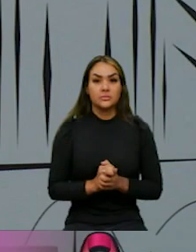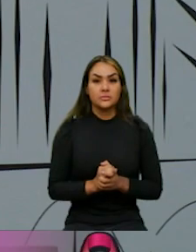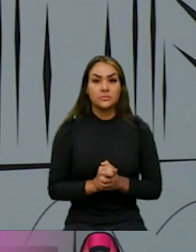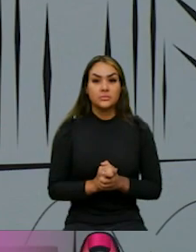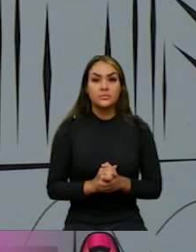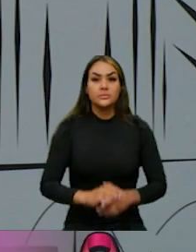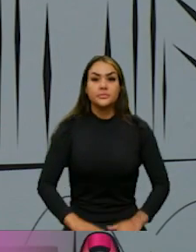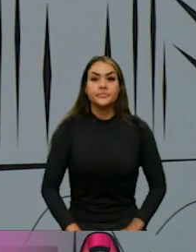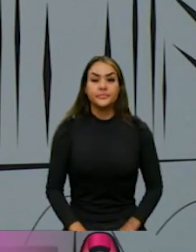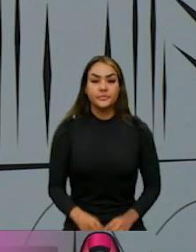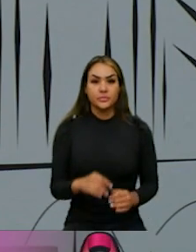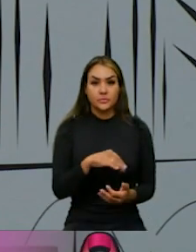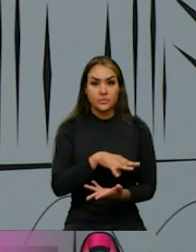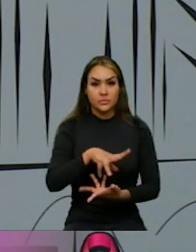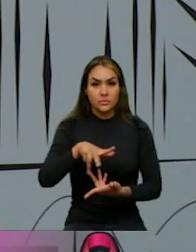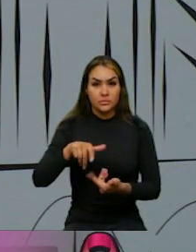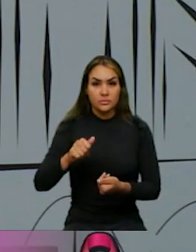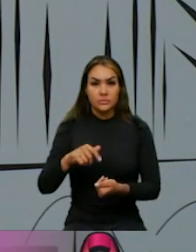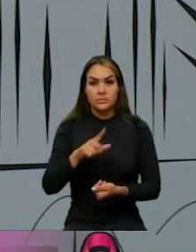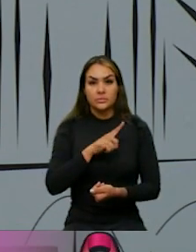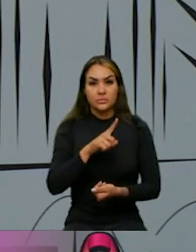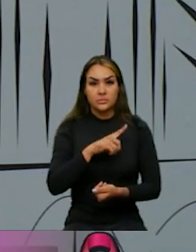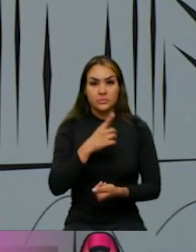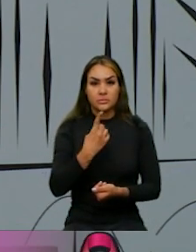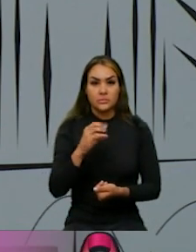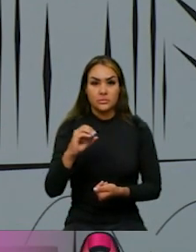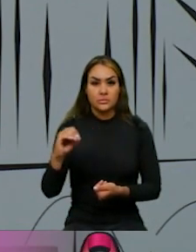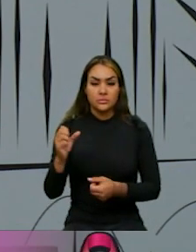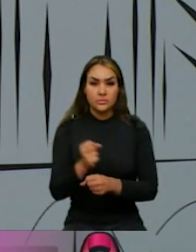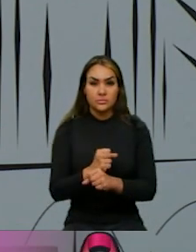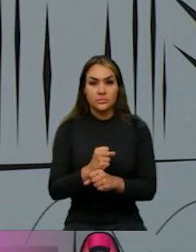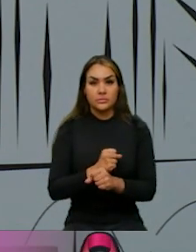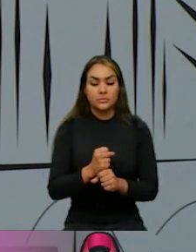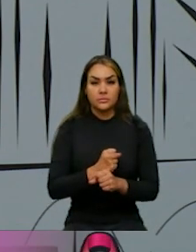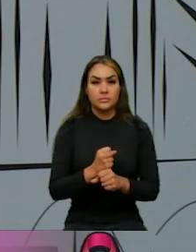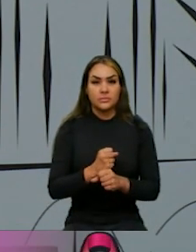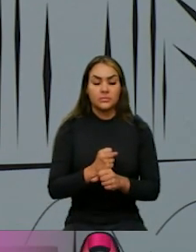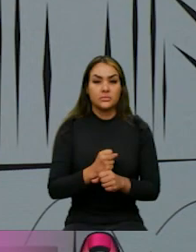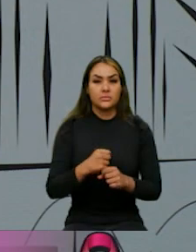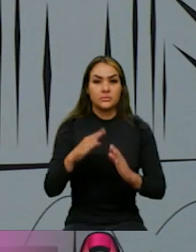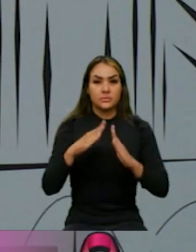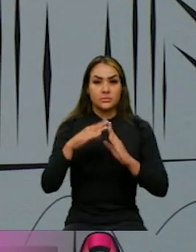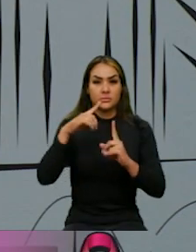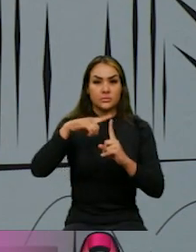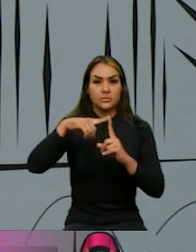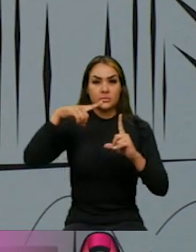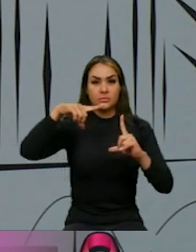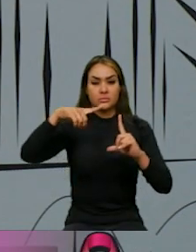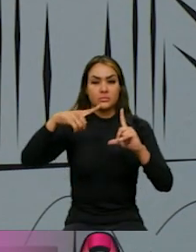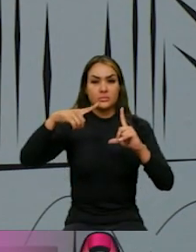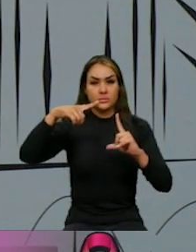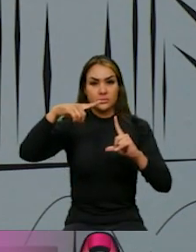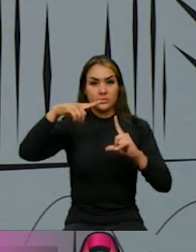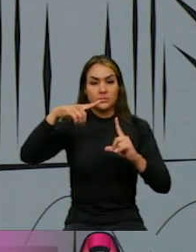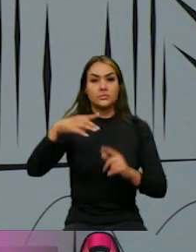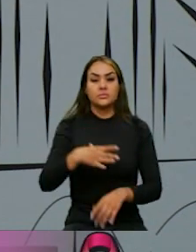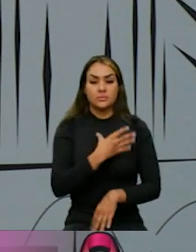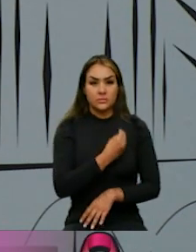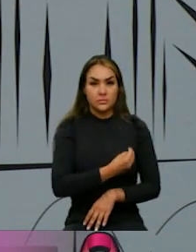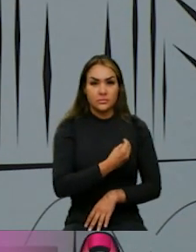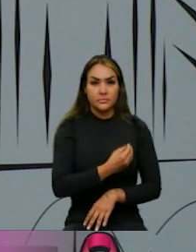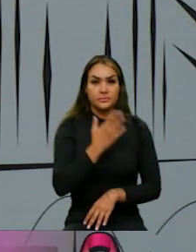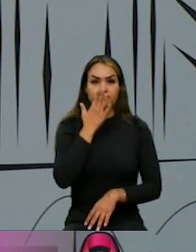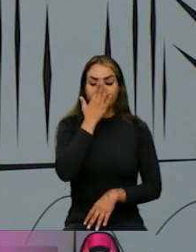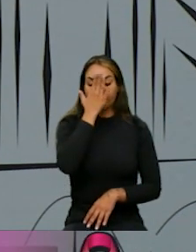E no mundo se completa já 100 anos que a Igreja Quadrangular existe. E eu venho